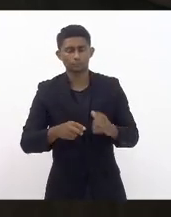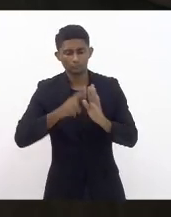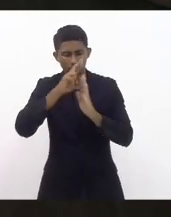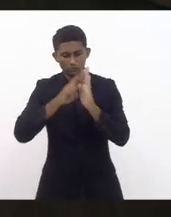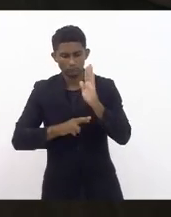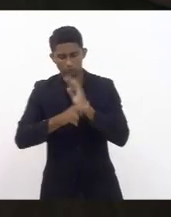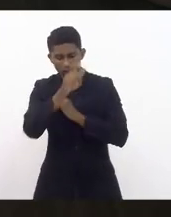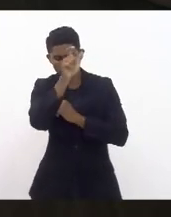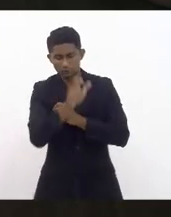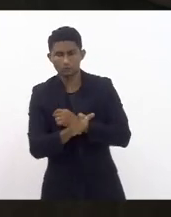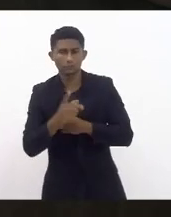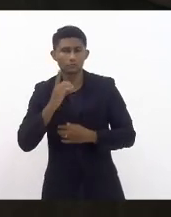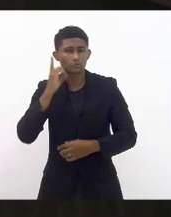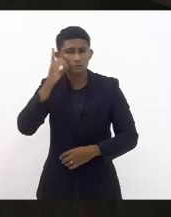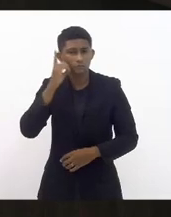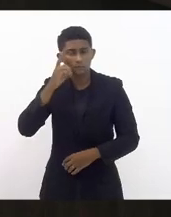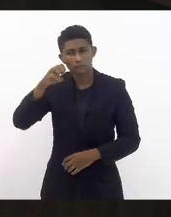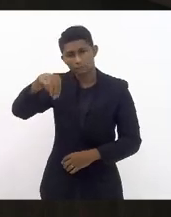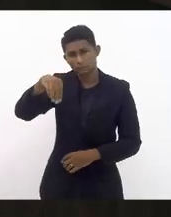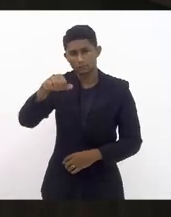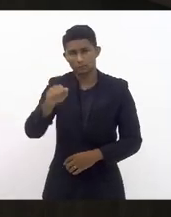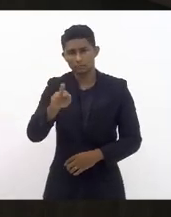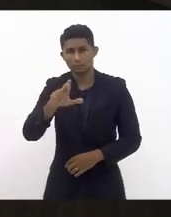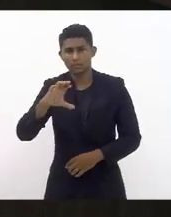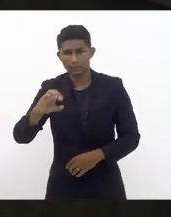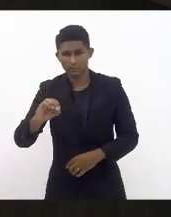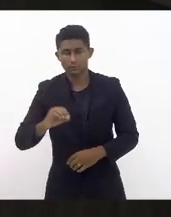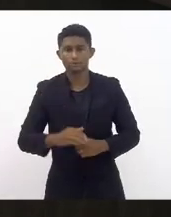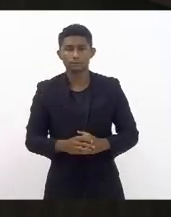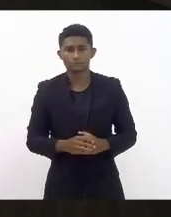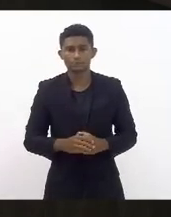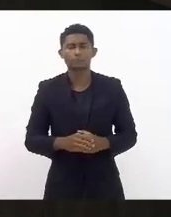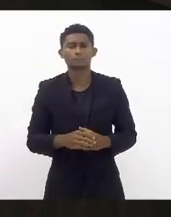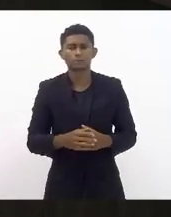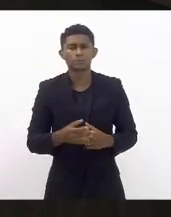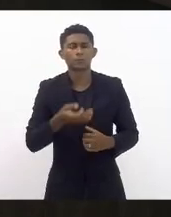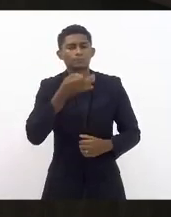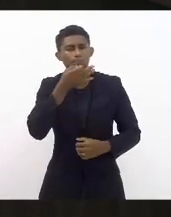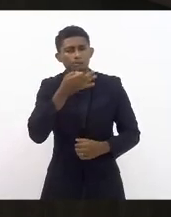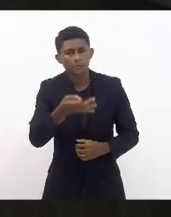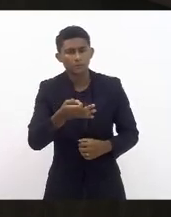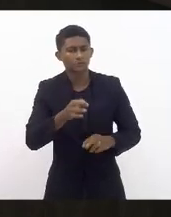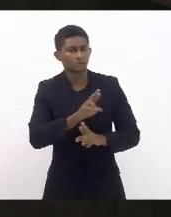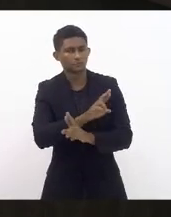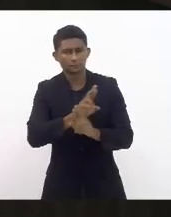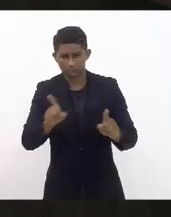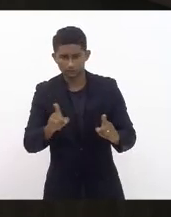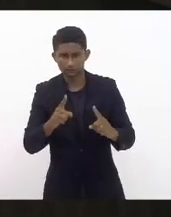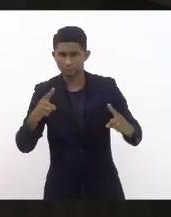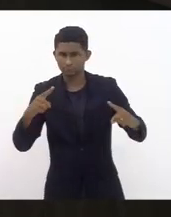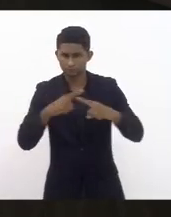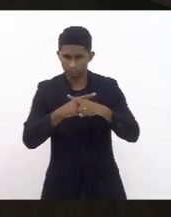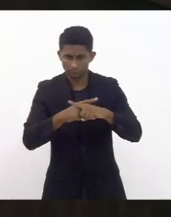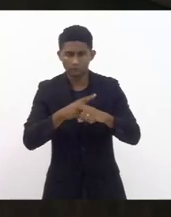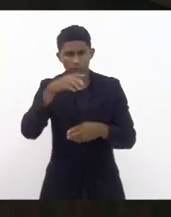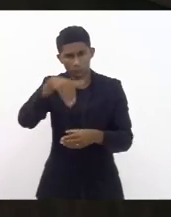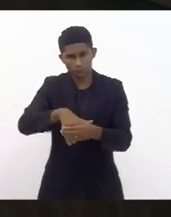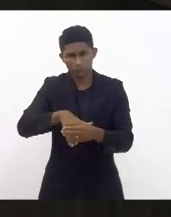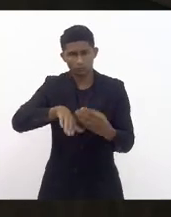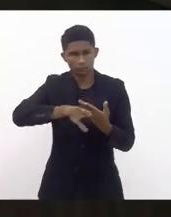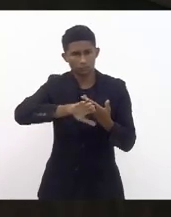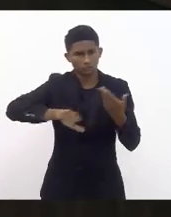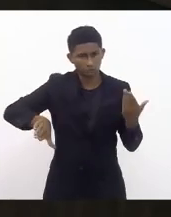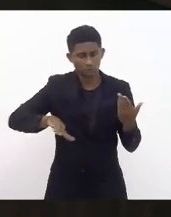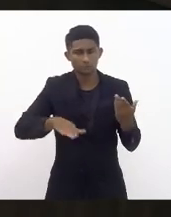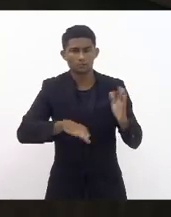deputado Márcio Pacheco. Parecer divergente em voto separado. Favorável